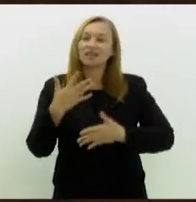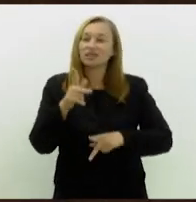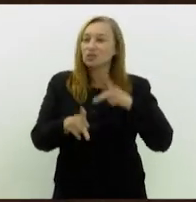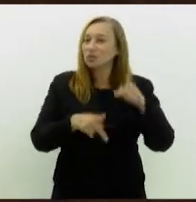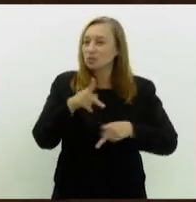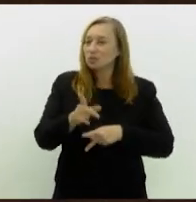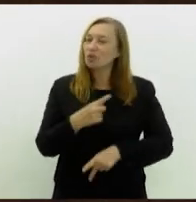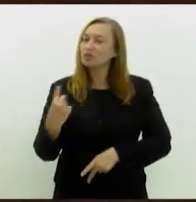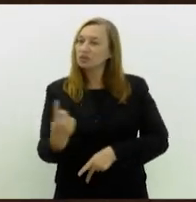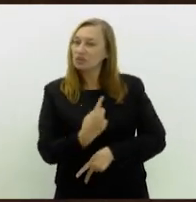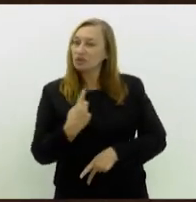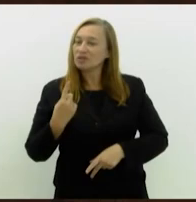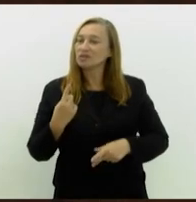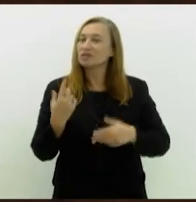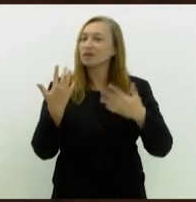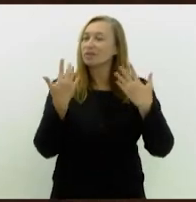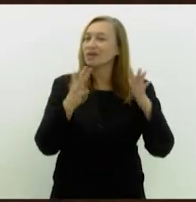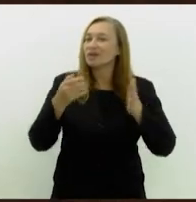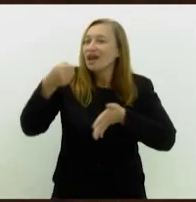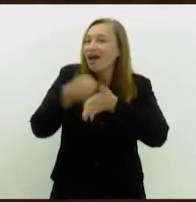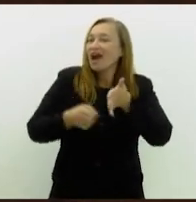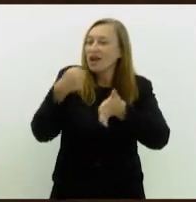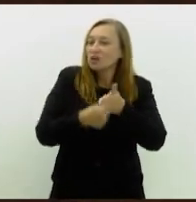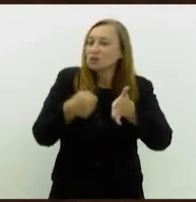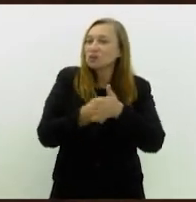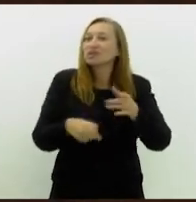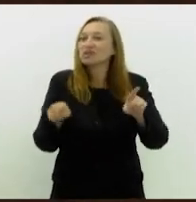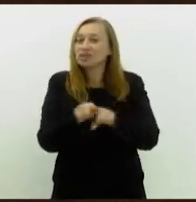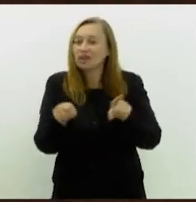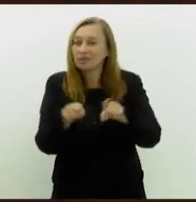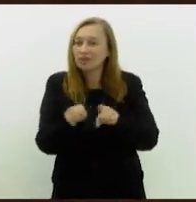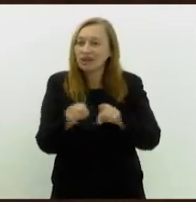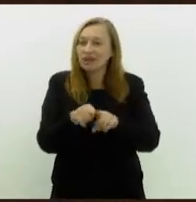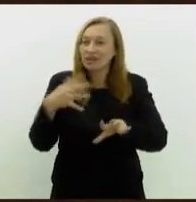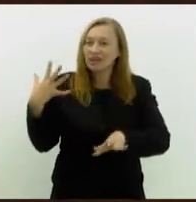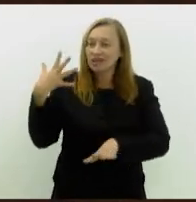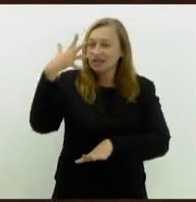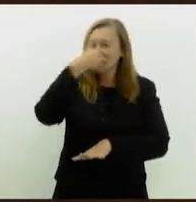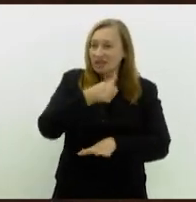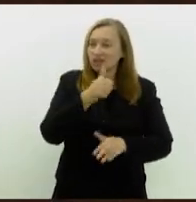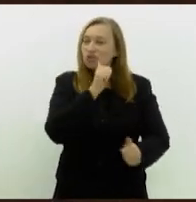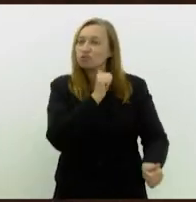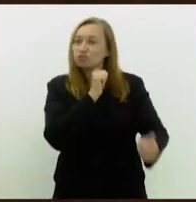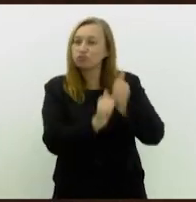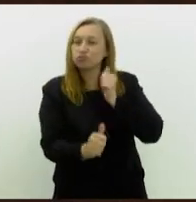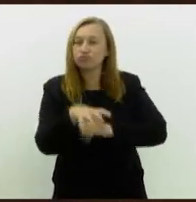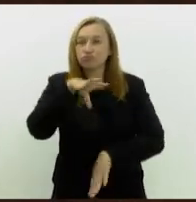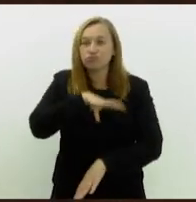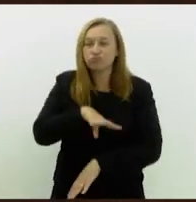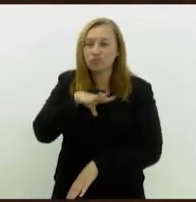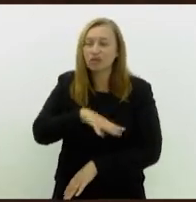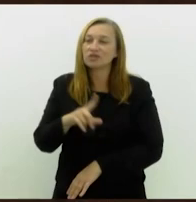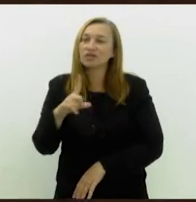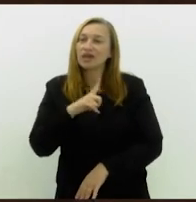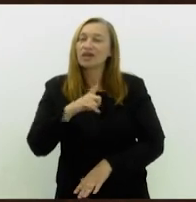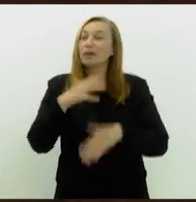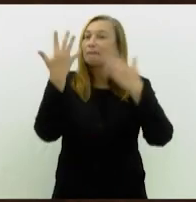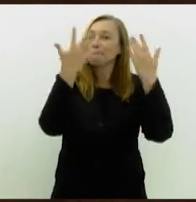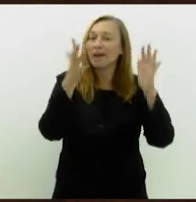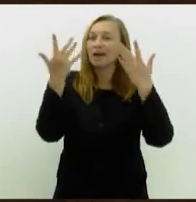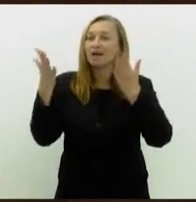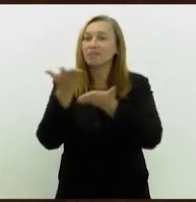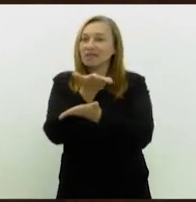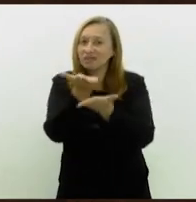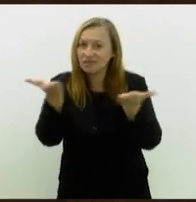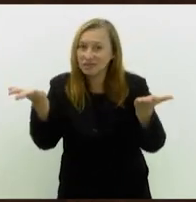povo que celebra as lutas também que vem desse bonito futebol que o Vasco da Gama faz então parabéns a